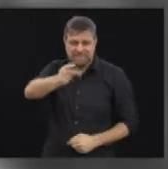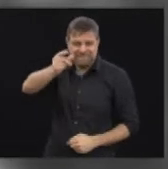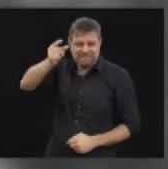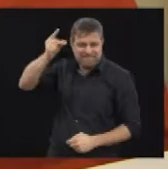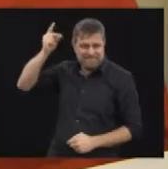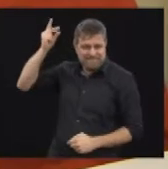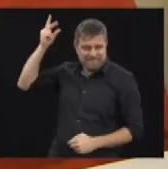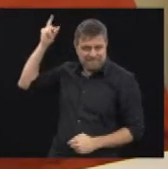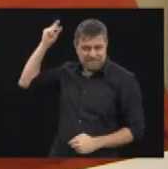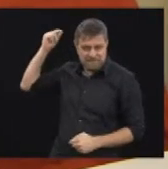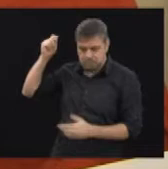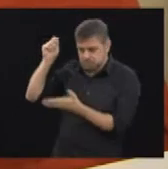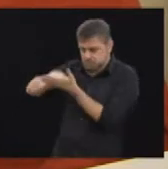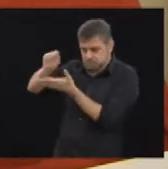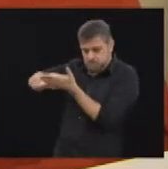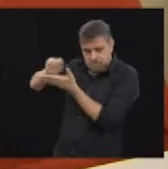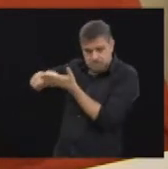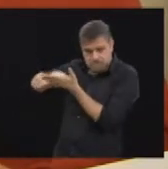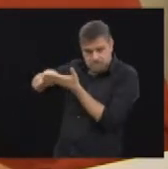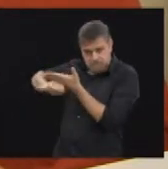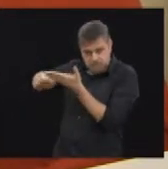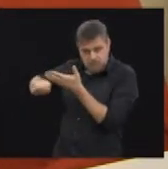ou melhor, sobre águas, ares e lugares,